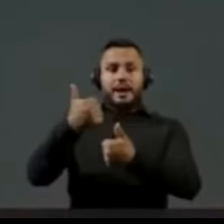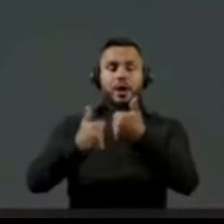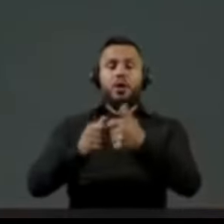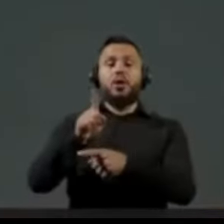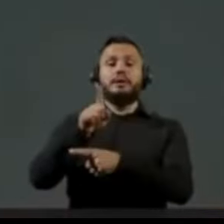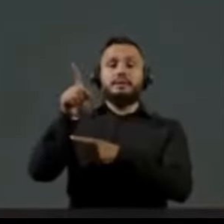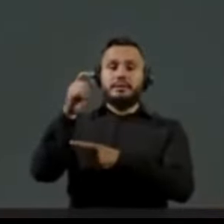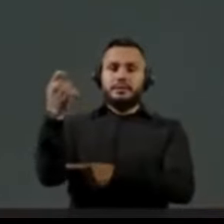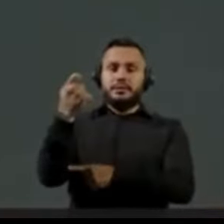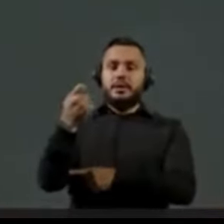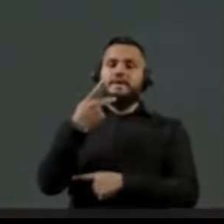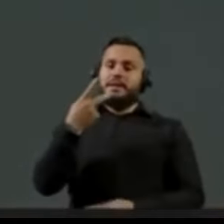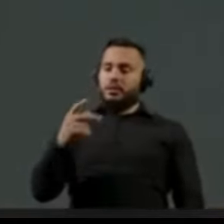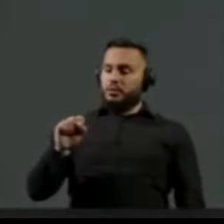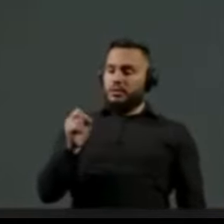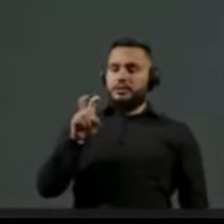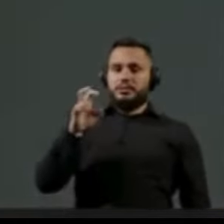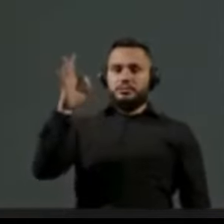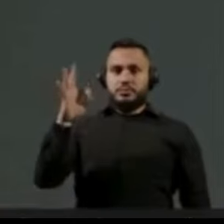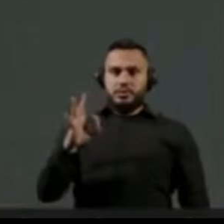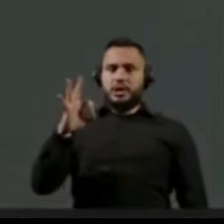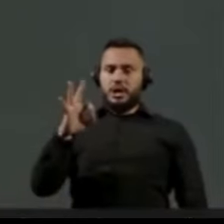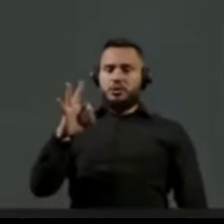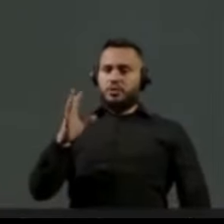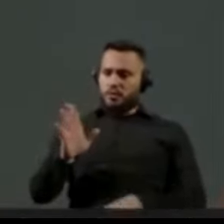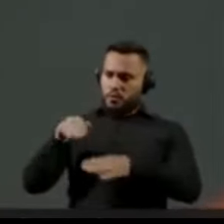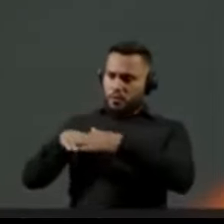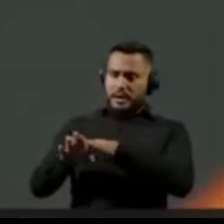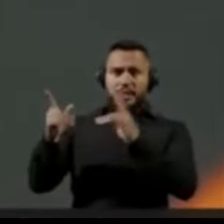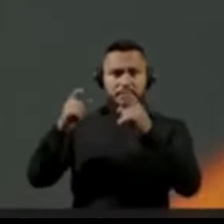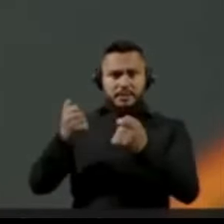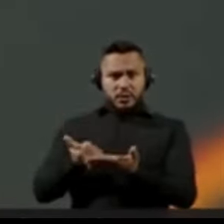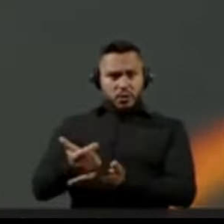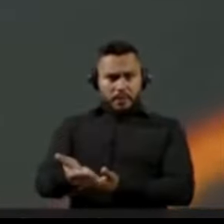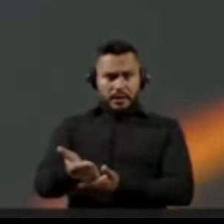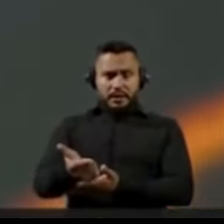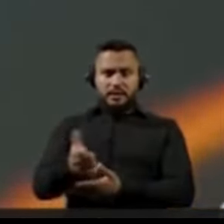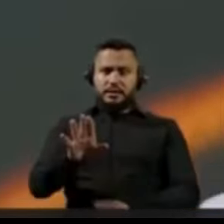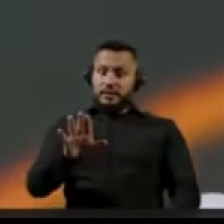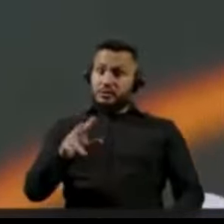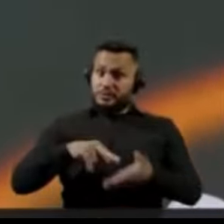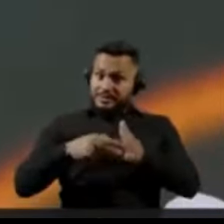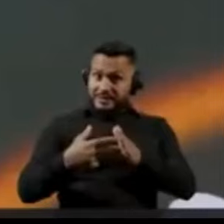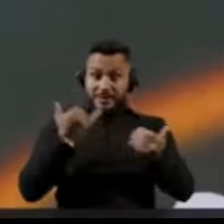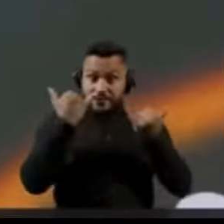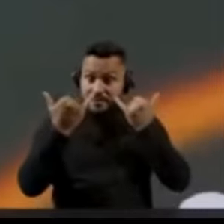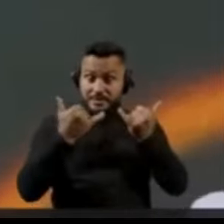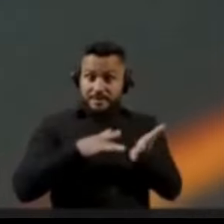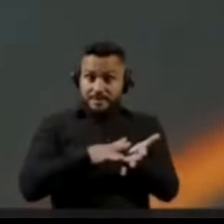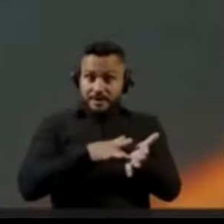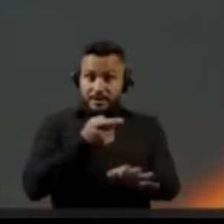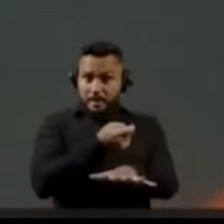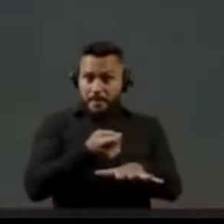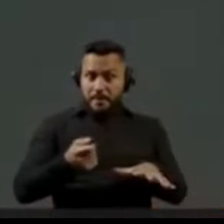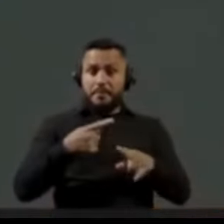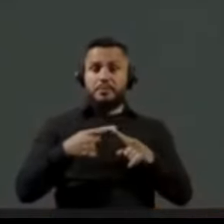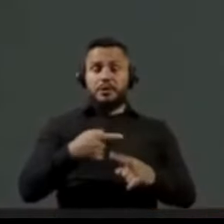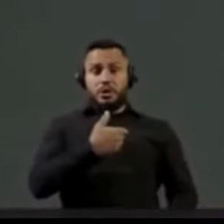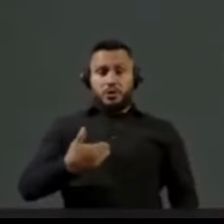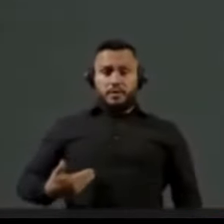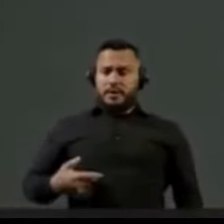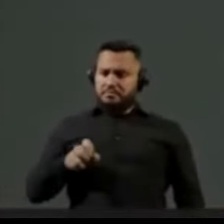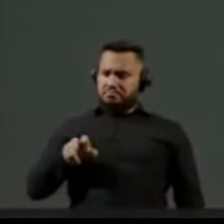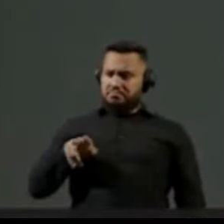85% da produção foi preservada e não precisa comprar o arroz, eu posso estar desinformando, porque na visão do governo havia essa